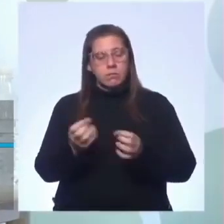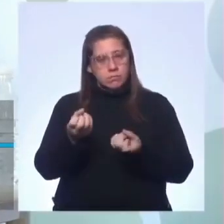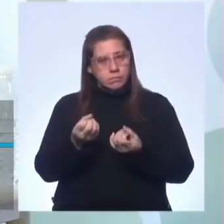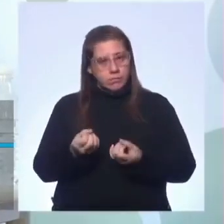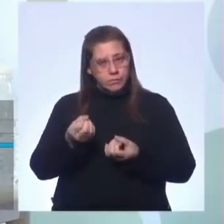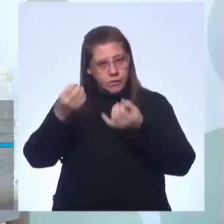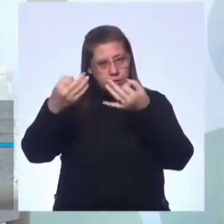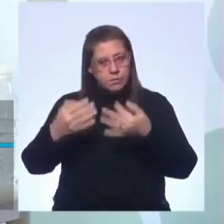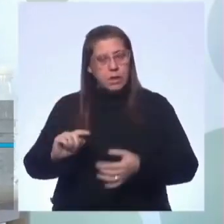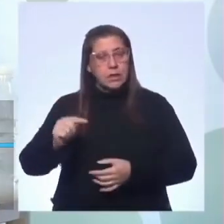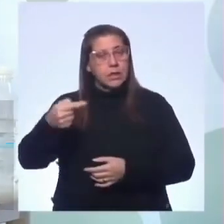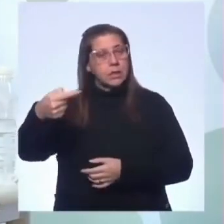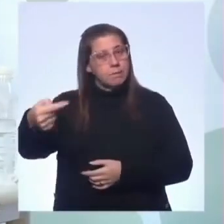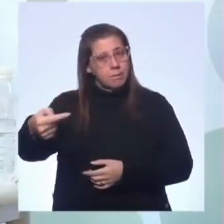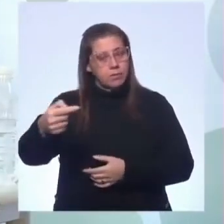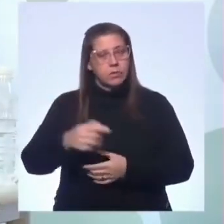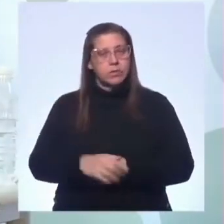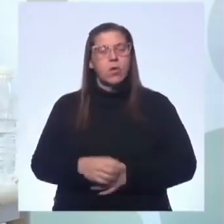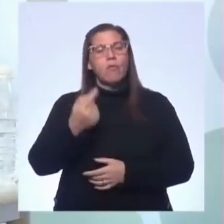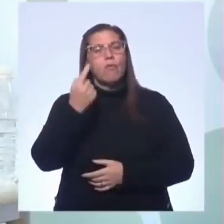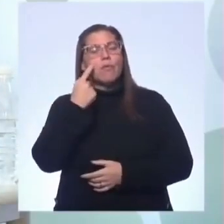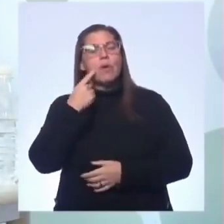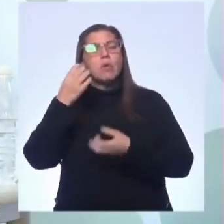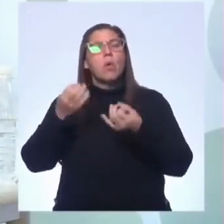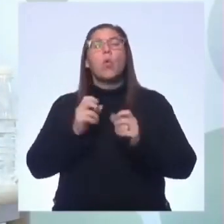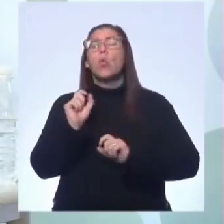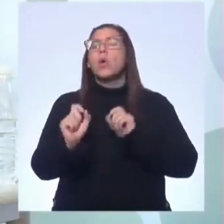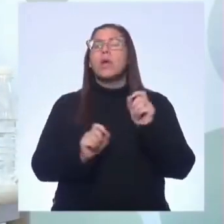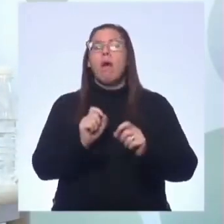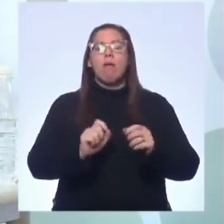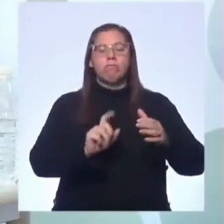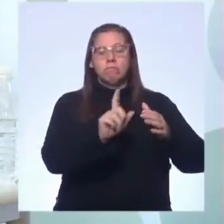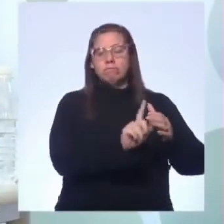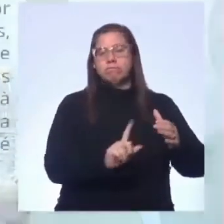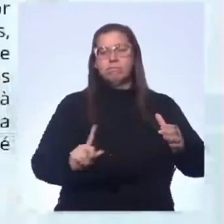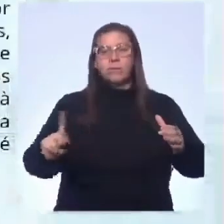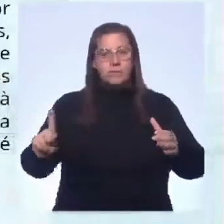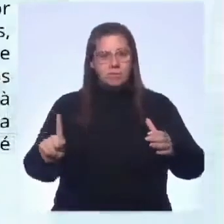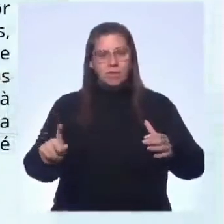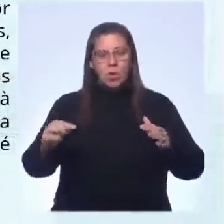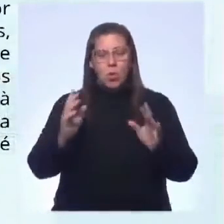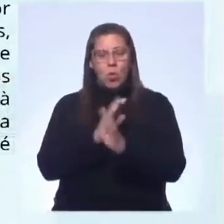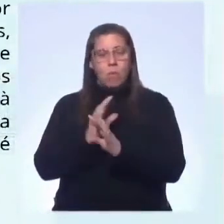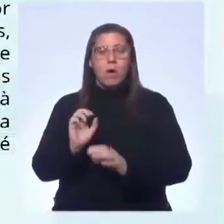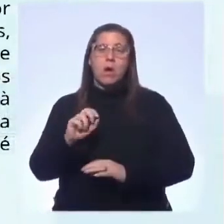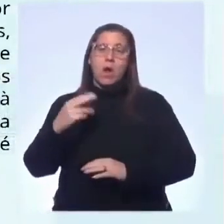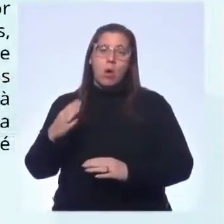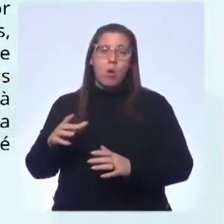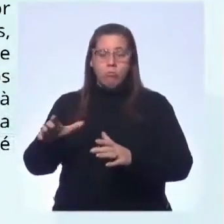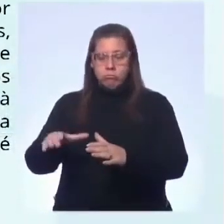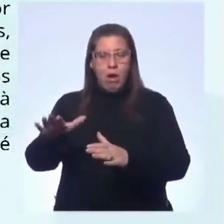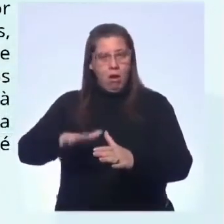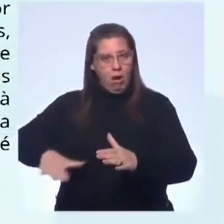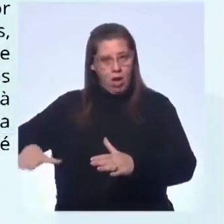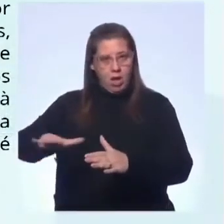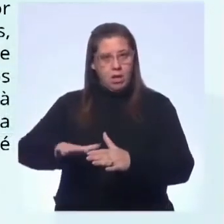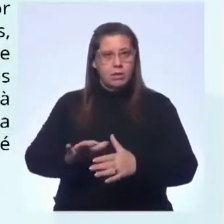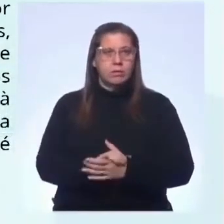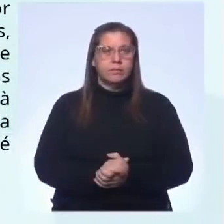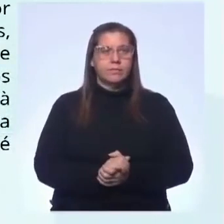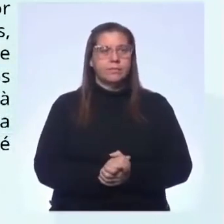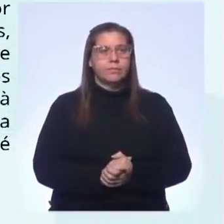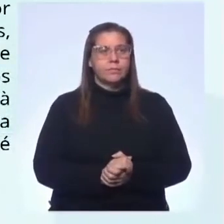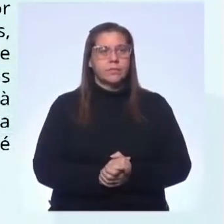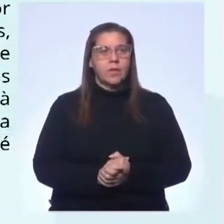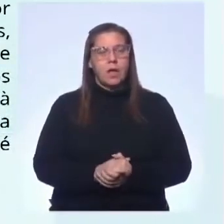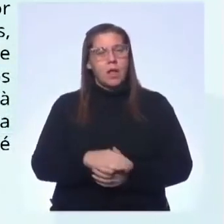tá certo? Vamos ver aí o que é segregação urbana ou ambiental. Então vamos lá na tela. É uma das faces